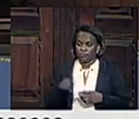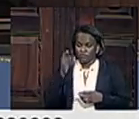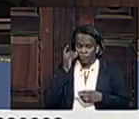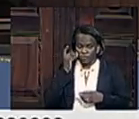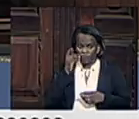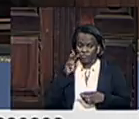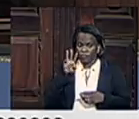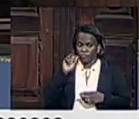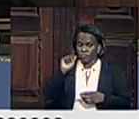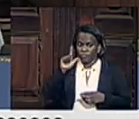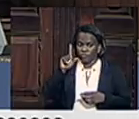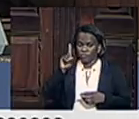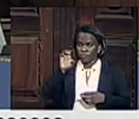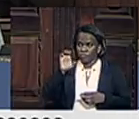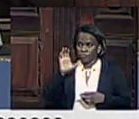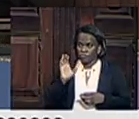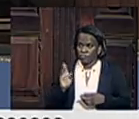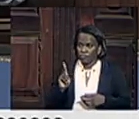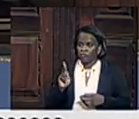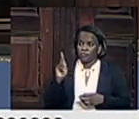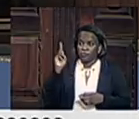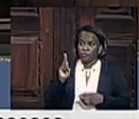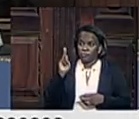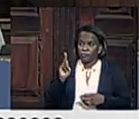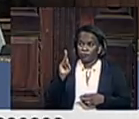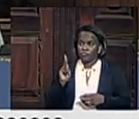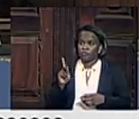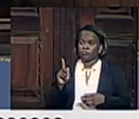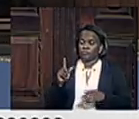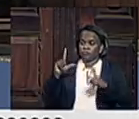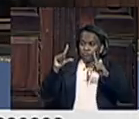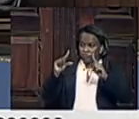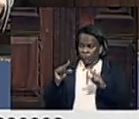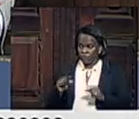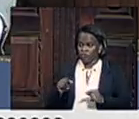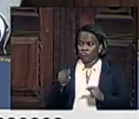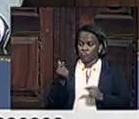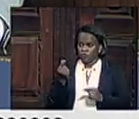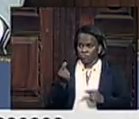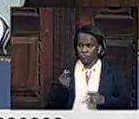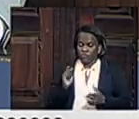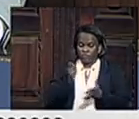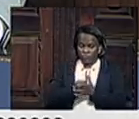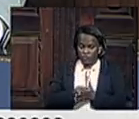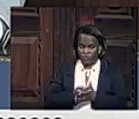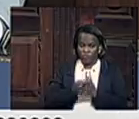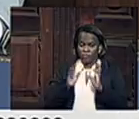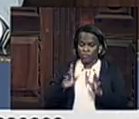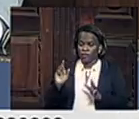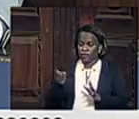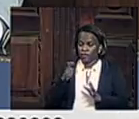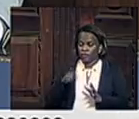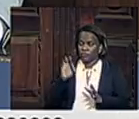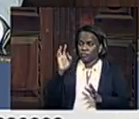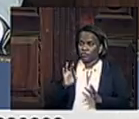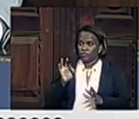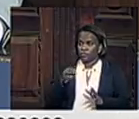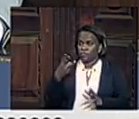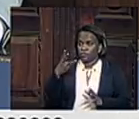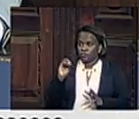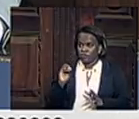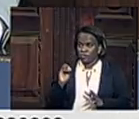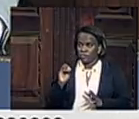deputado Waldeck, que a Petrobras reduziu o preço, a alíquota está saindo de